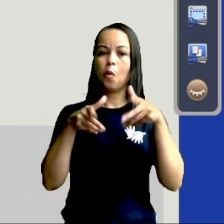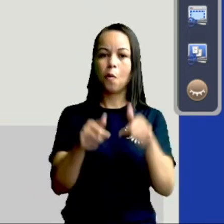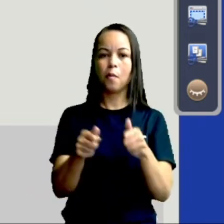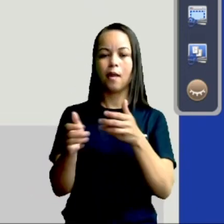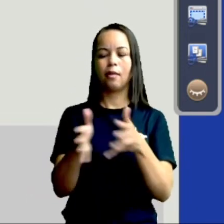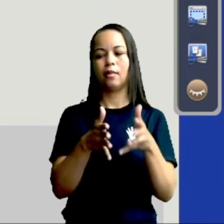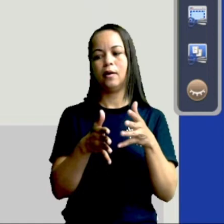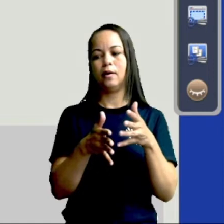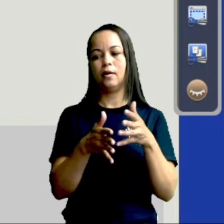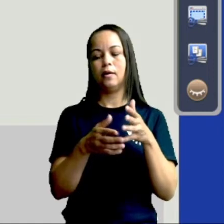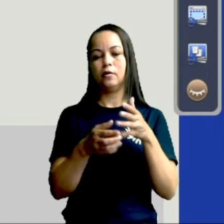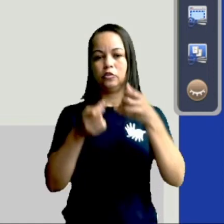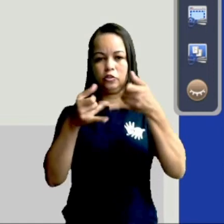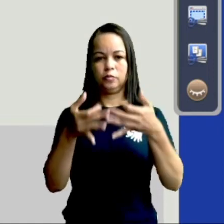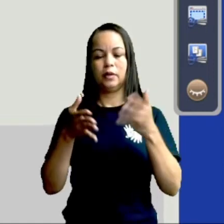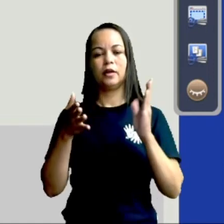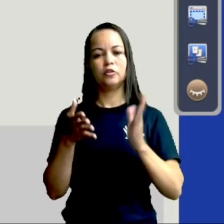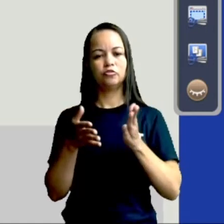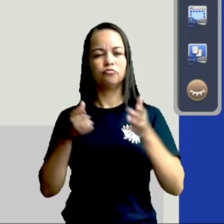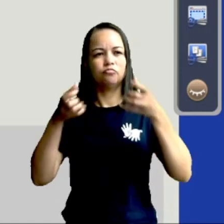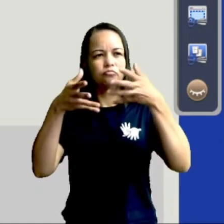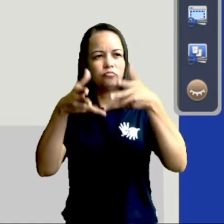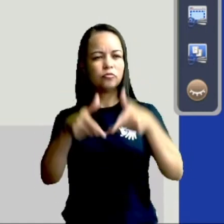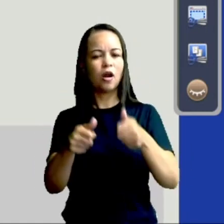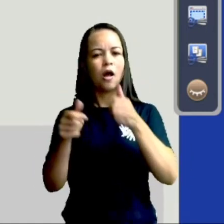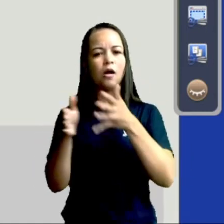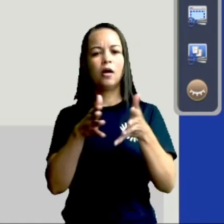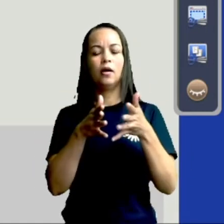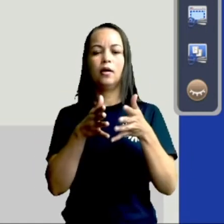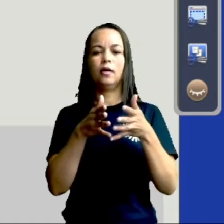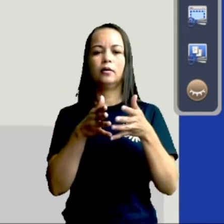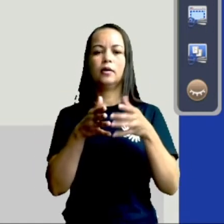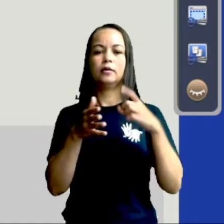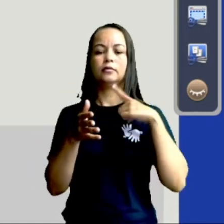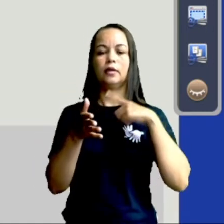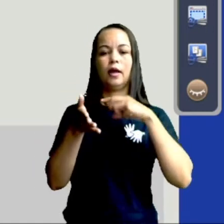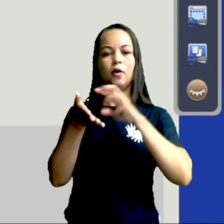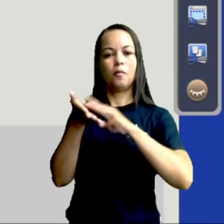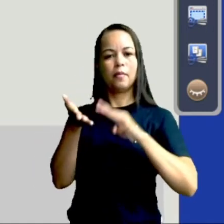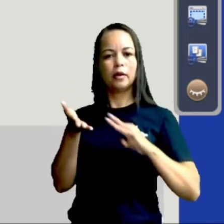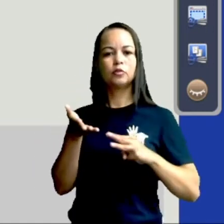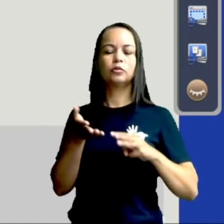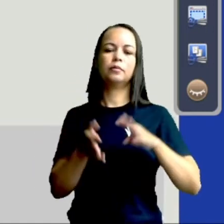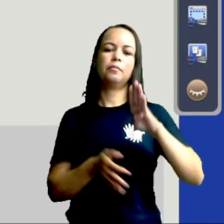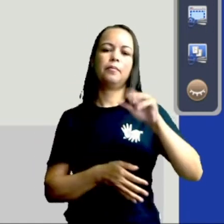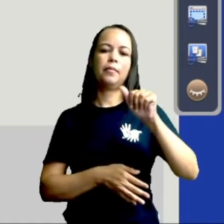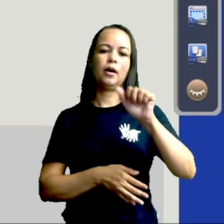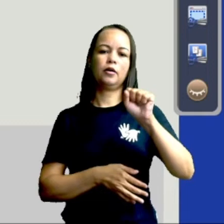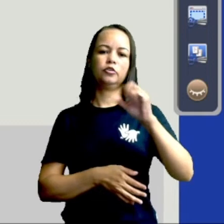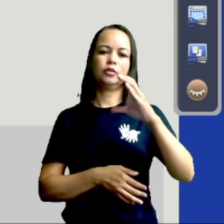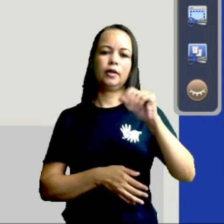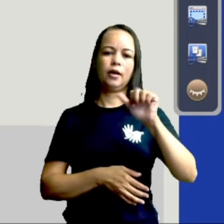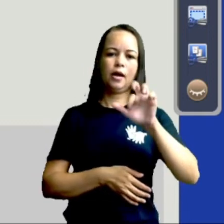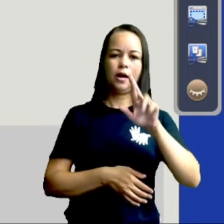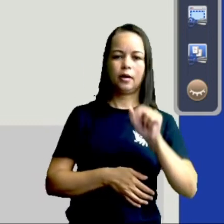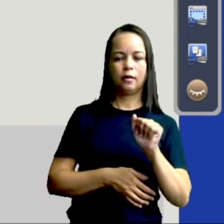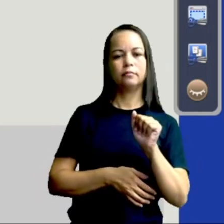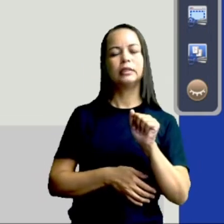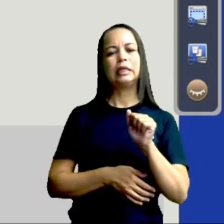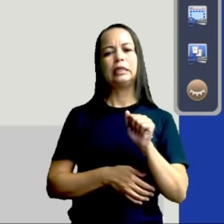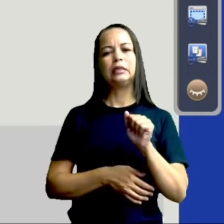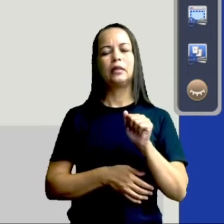disse, na forma completa a gente usa um método chamado de método de Bhaskara. Para isso a gente tem